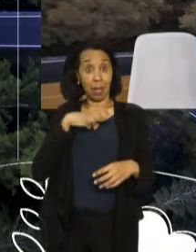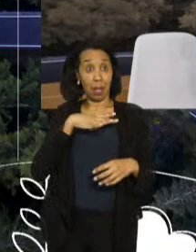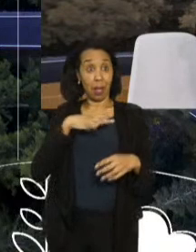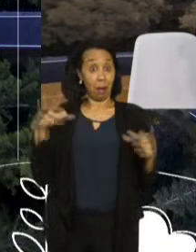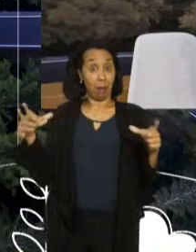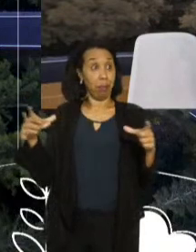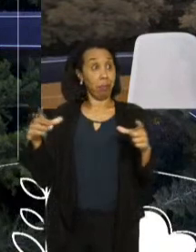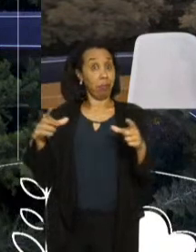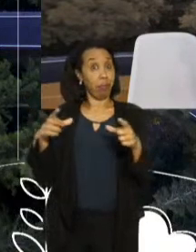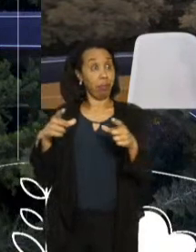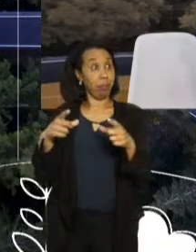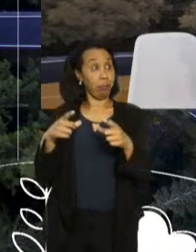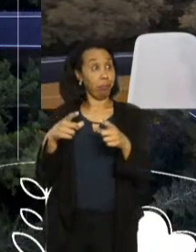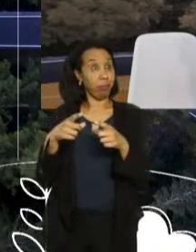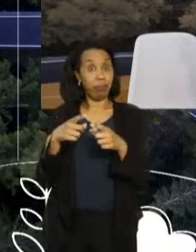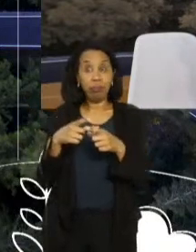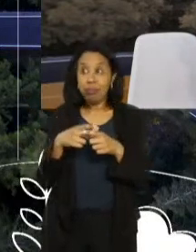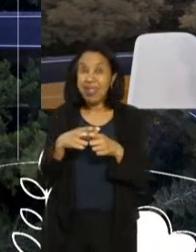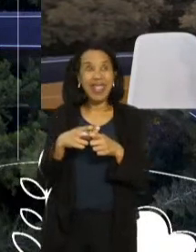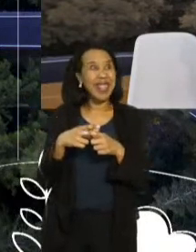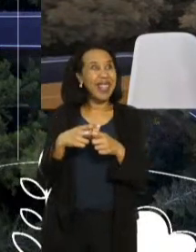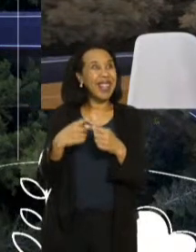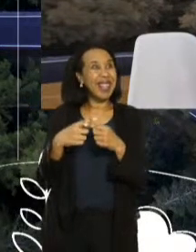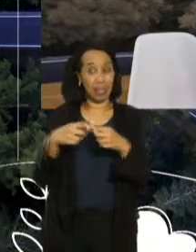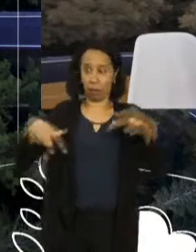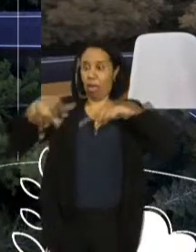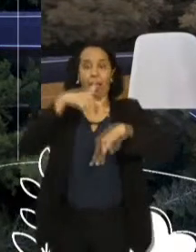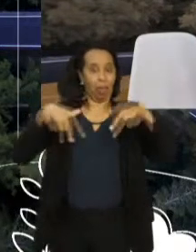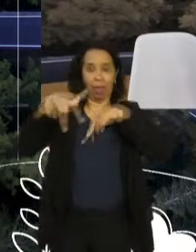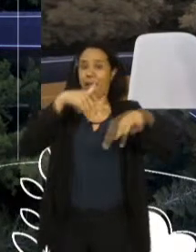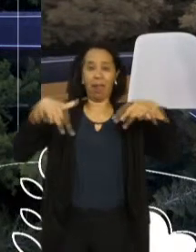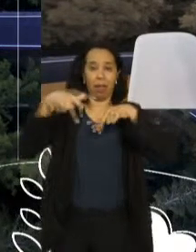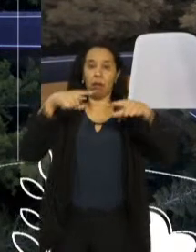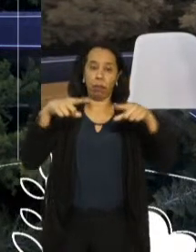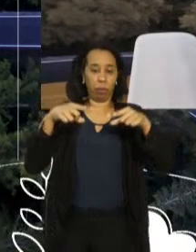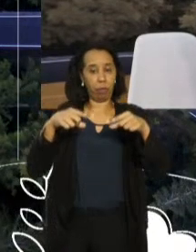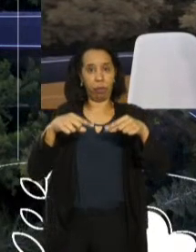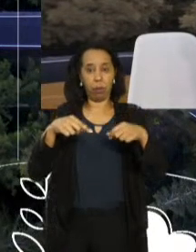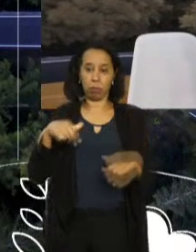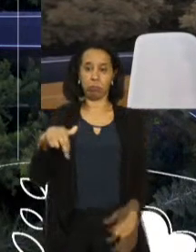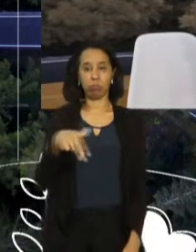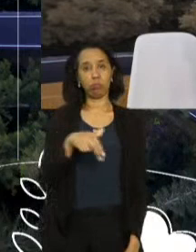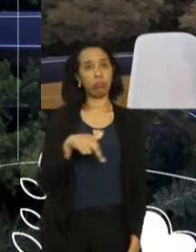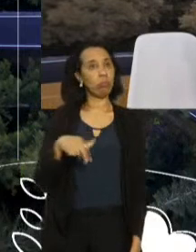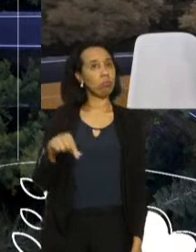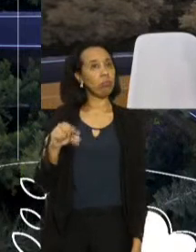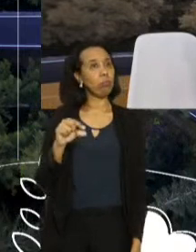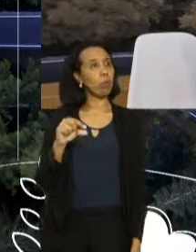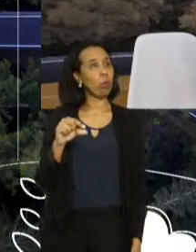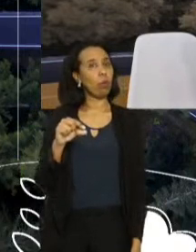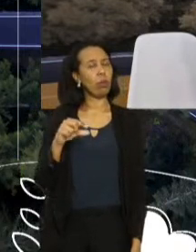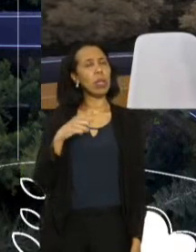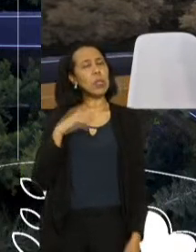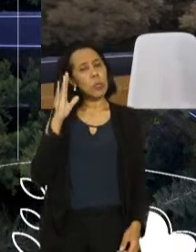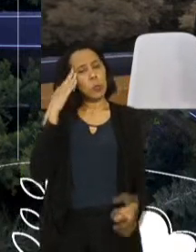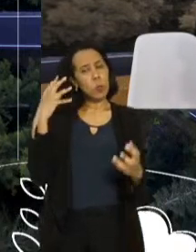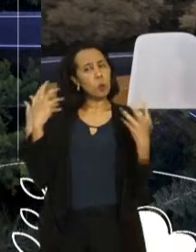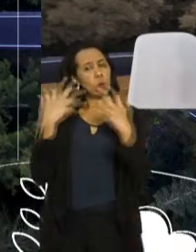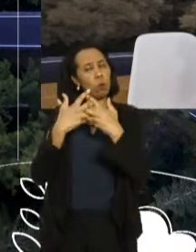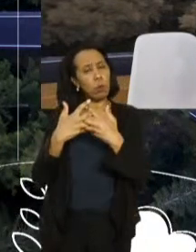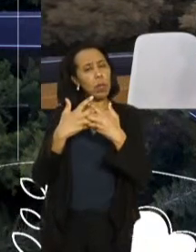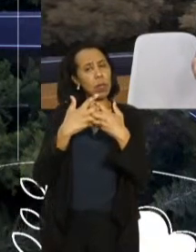desurbanização frente à Covid, será que houve mesmo isso? A gente entende a complexidade